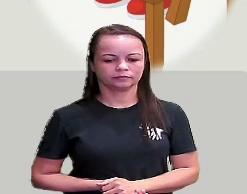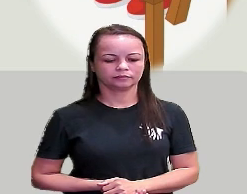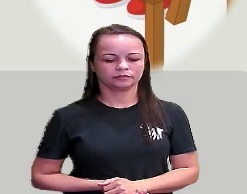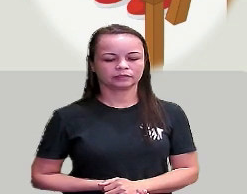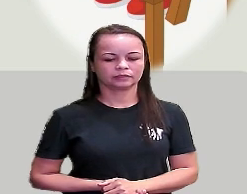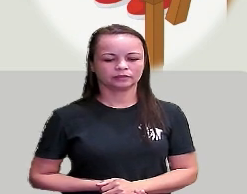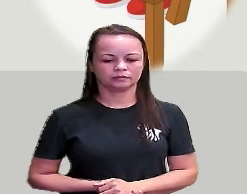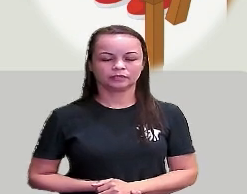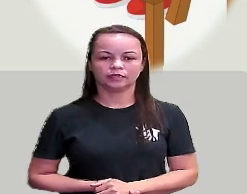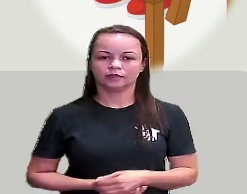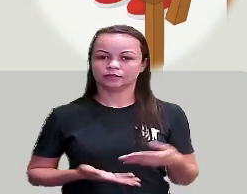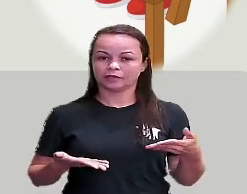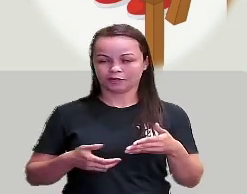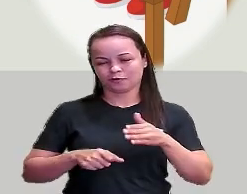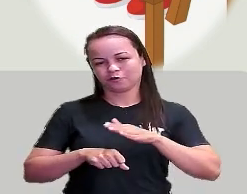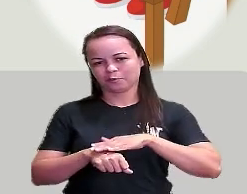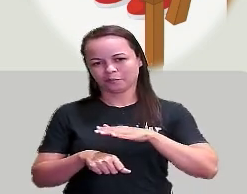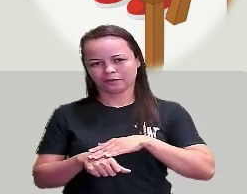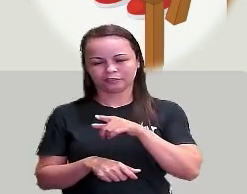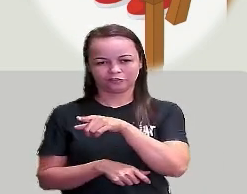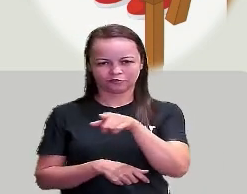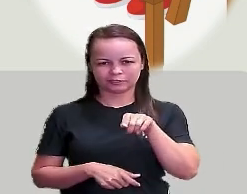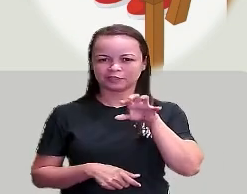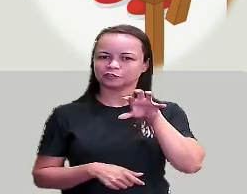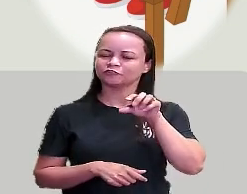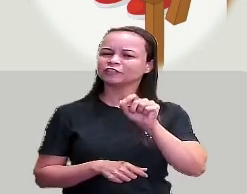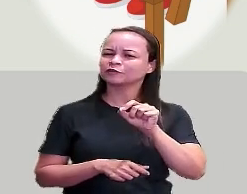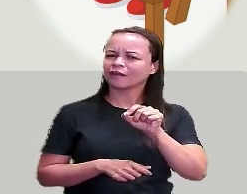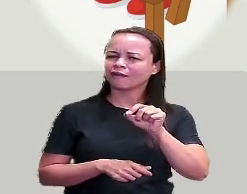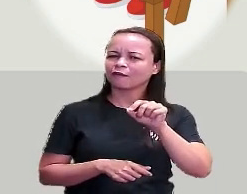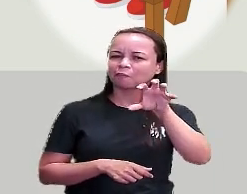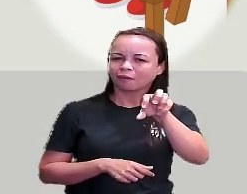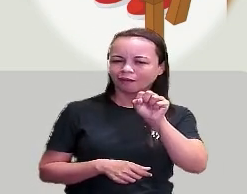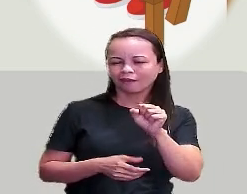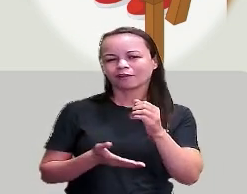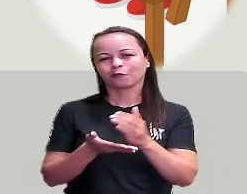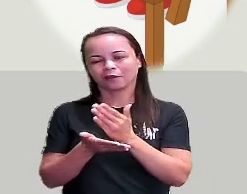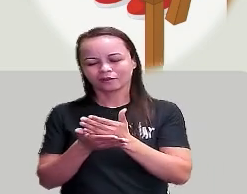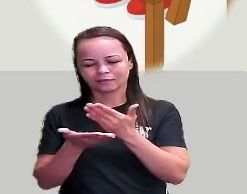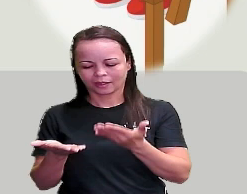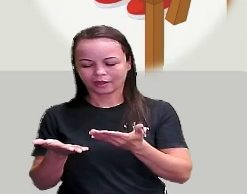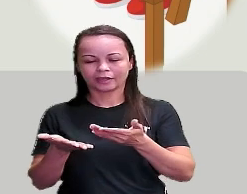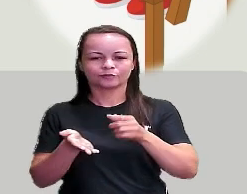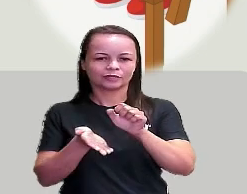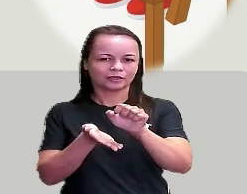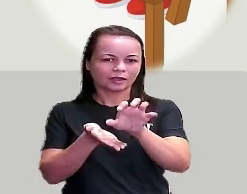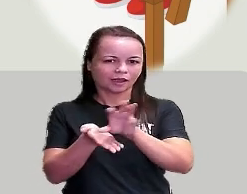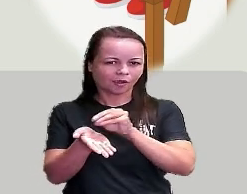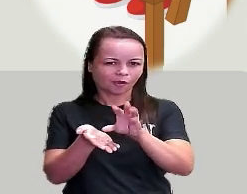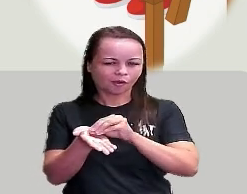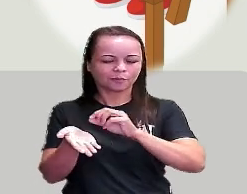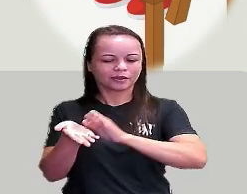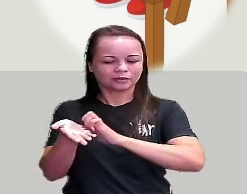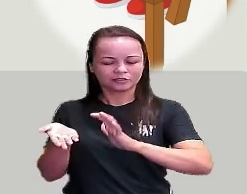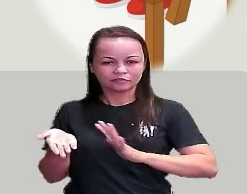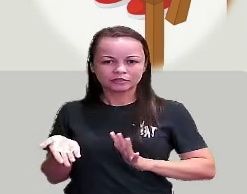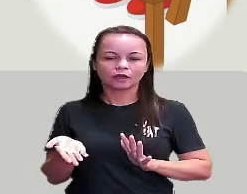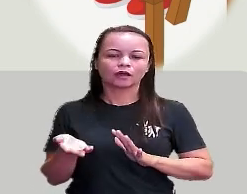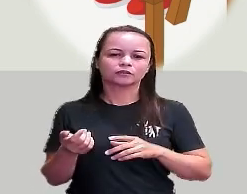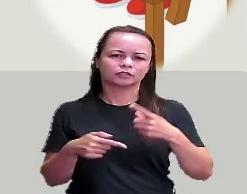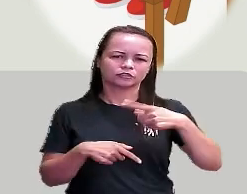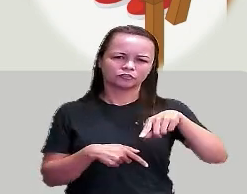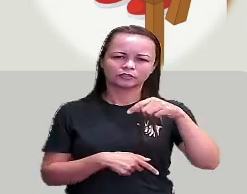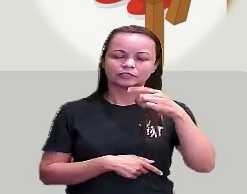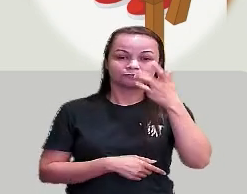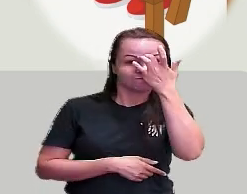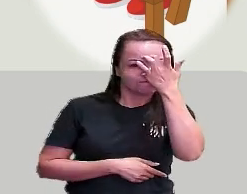Então, esse é aquele momento que vocês pegam o seu caderno e anota o dever. Gente, o dever está extremamente fácil. É um dever mais que você vai pensar. Eu